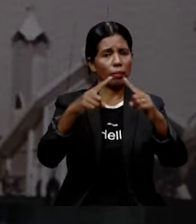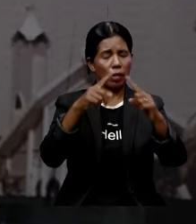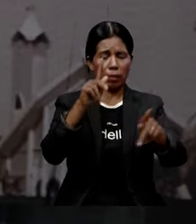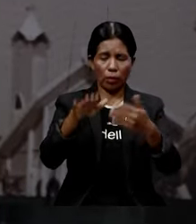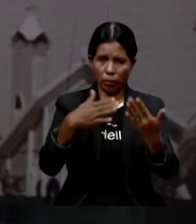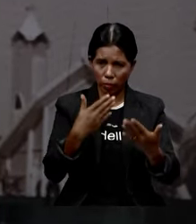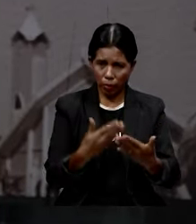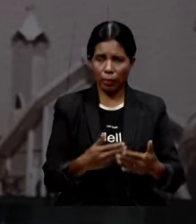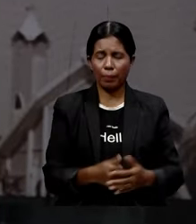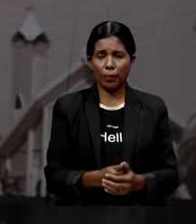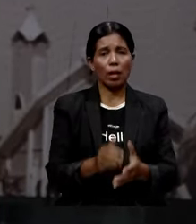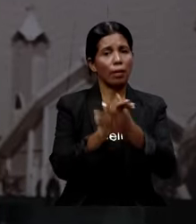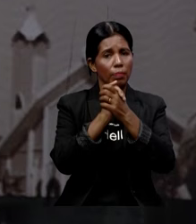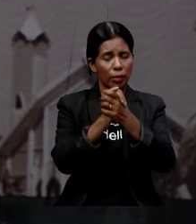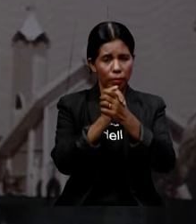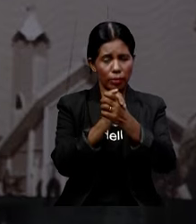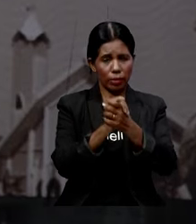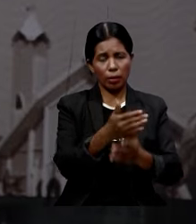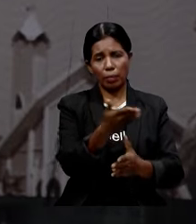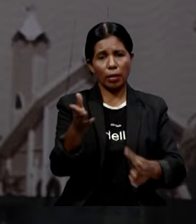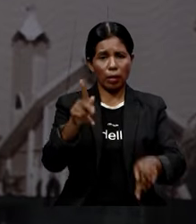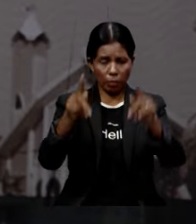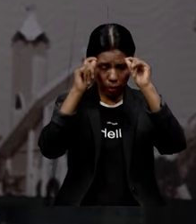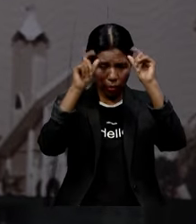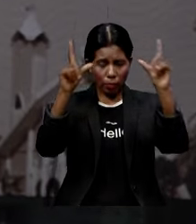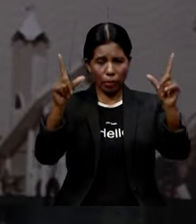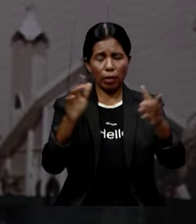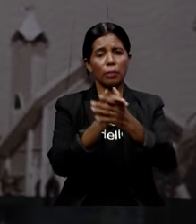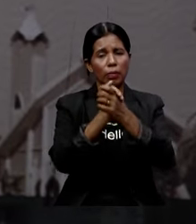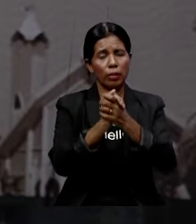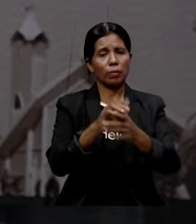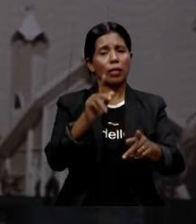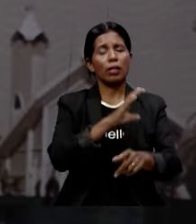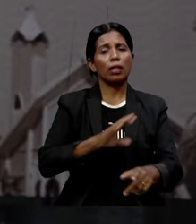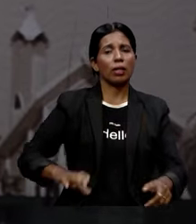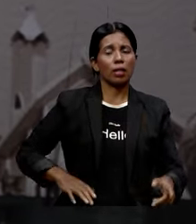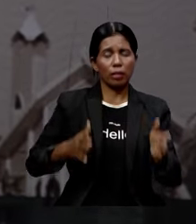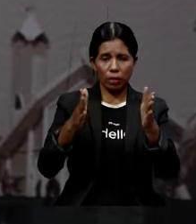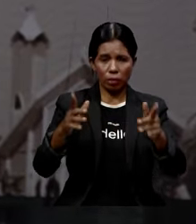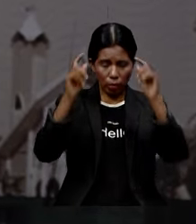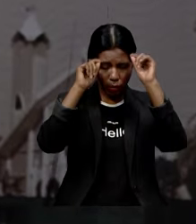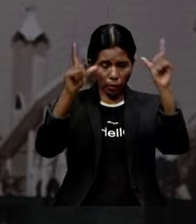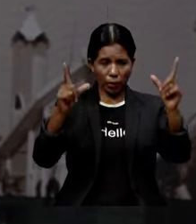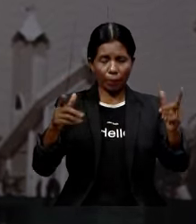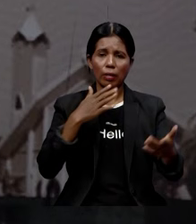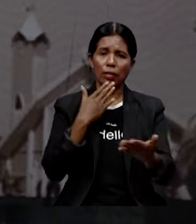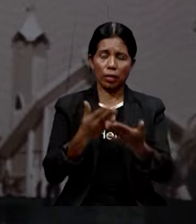pnt parab po Timor parab Timor sucesso